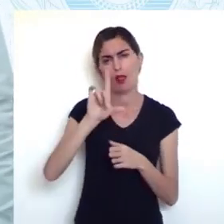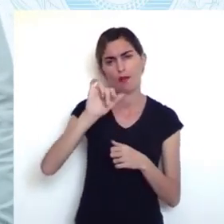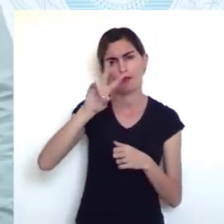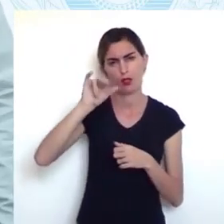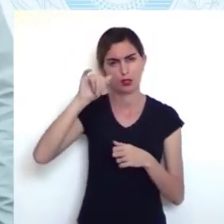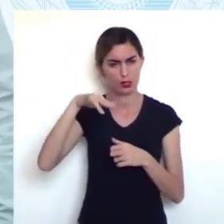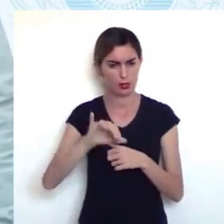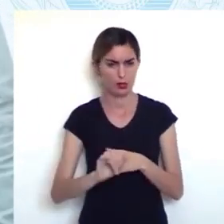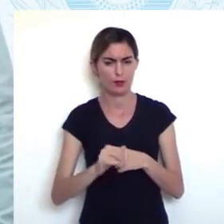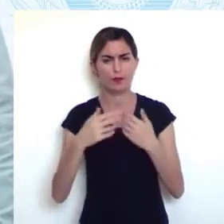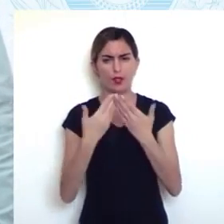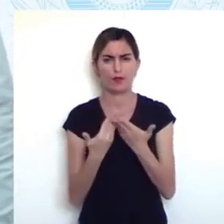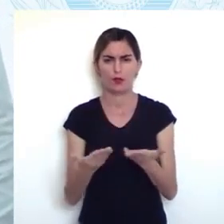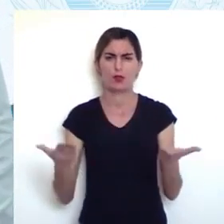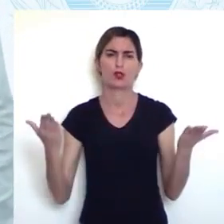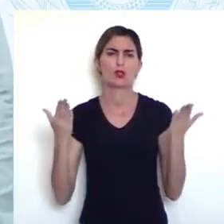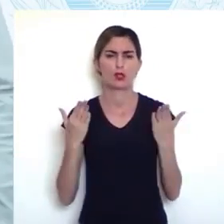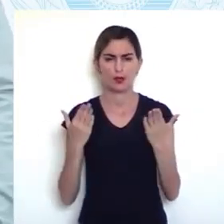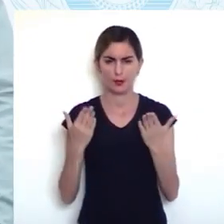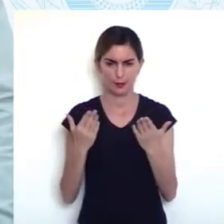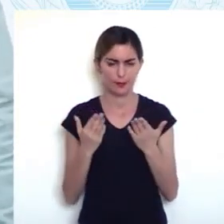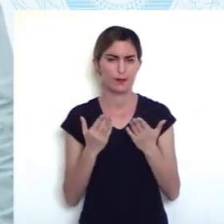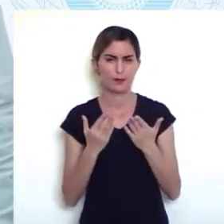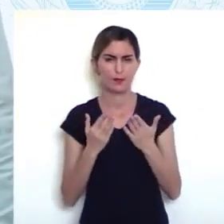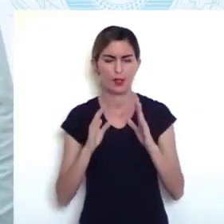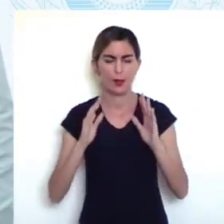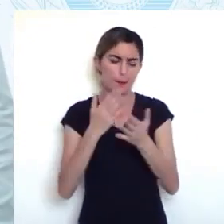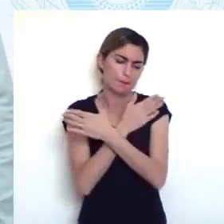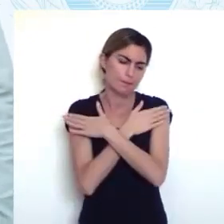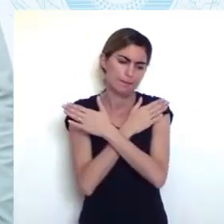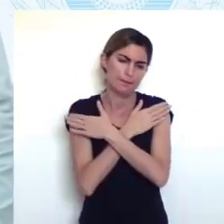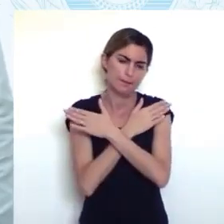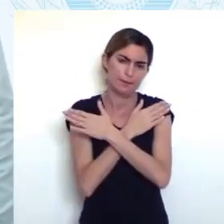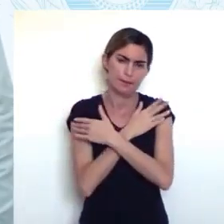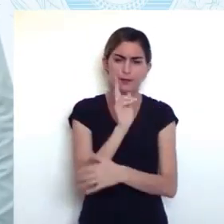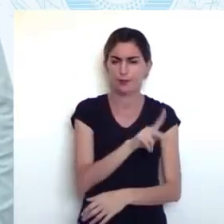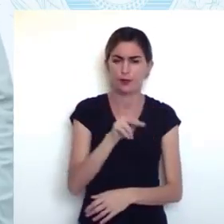relevância para vocês, não é isso? Um forte abraço do